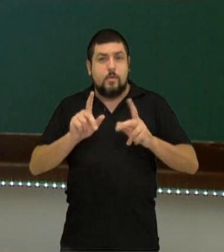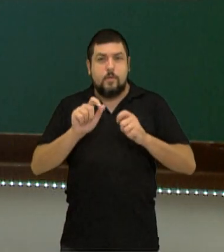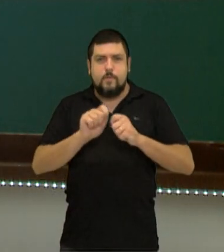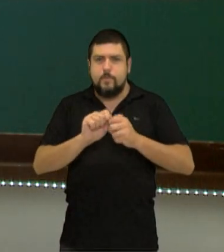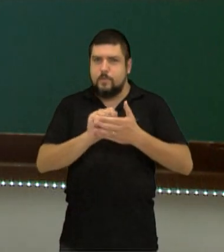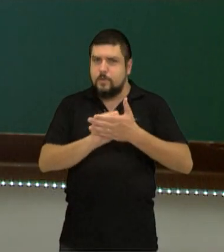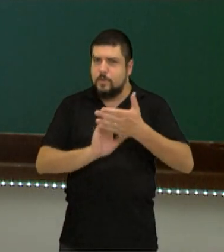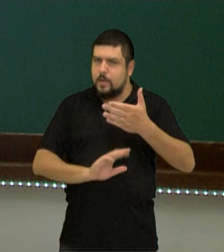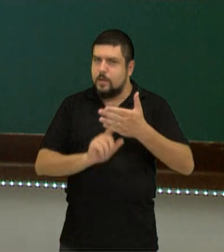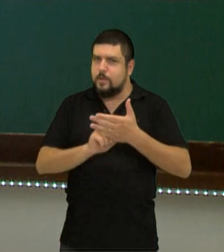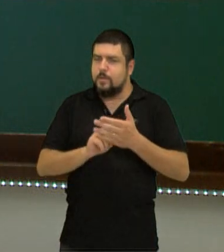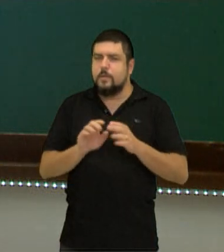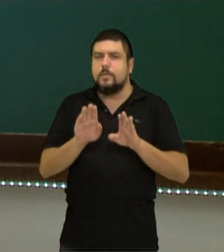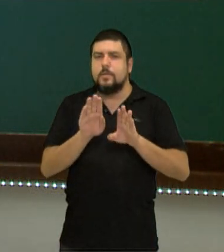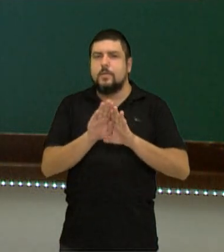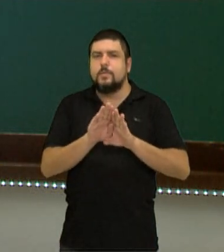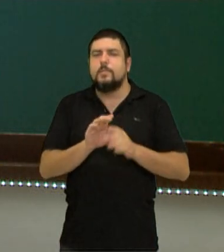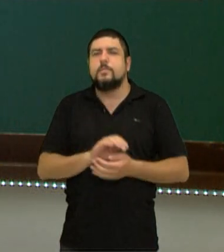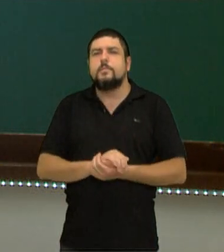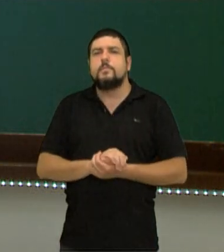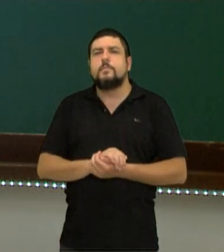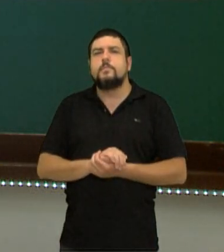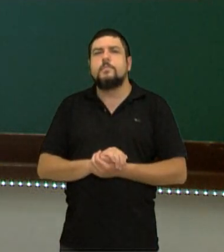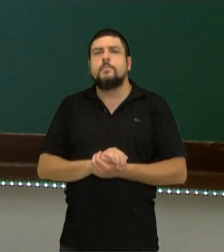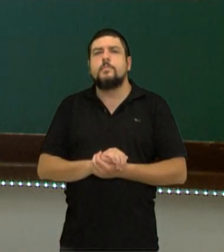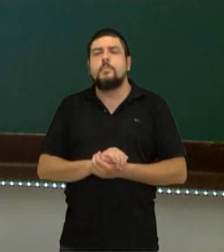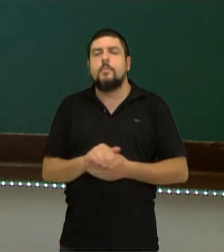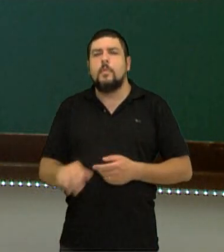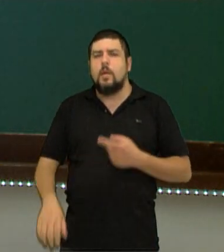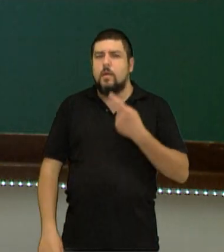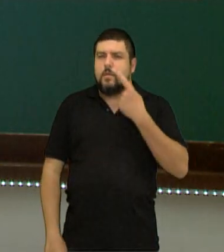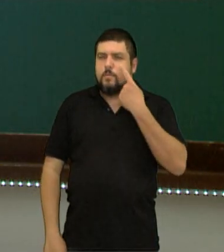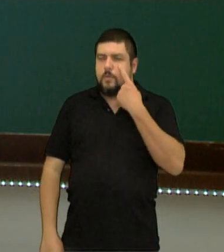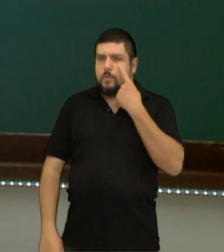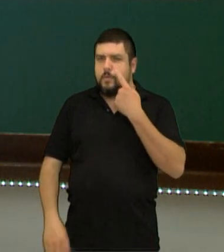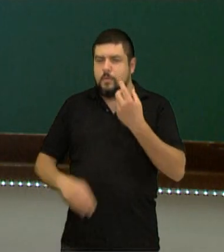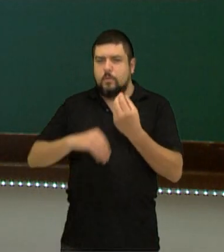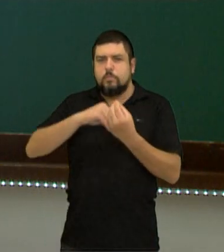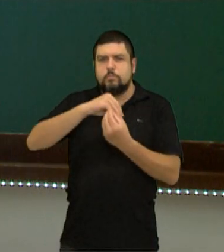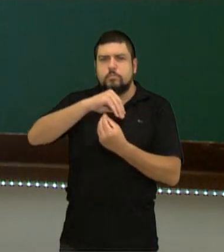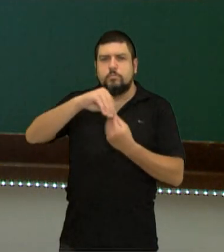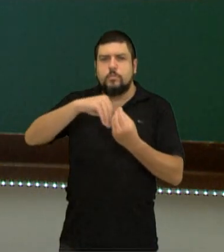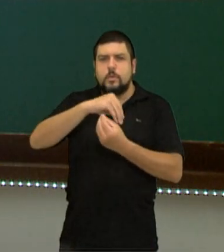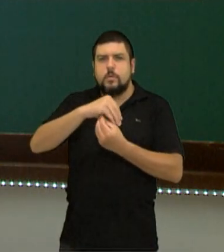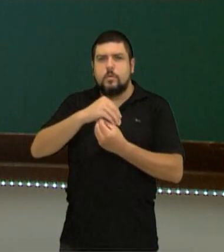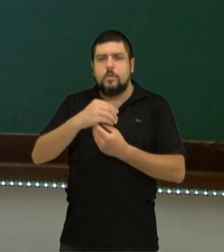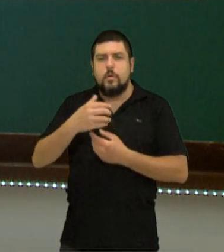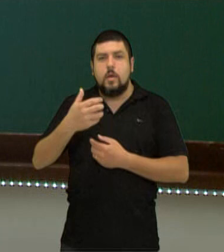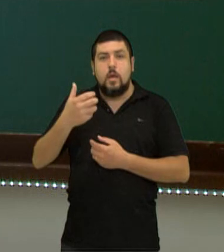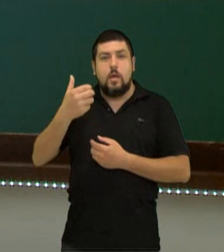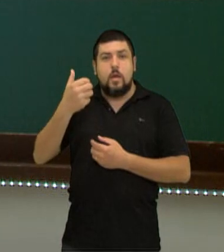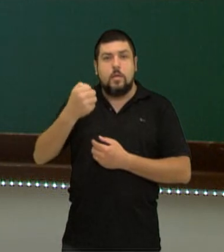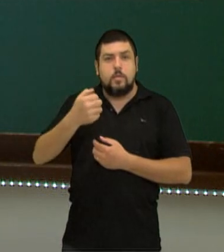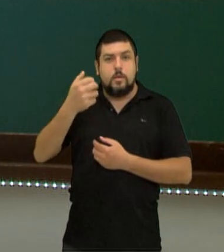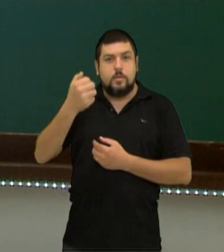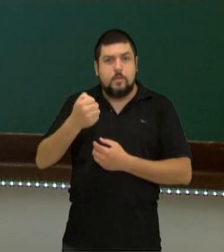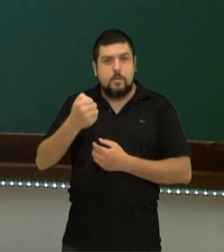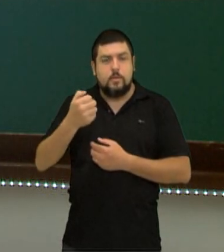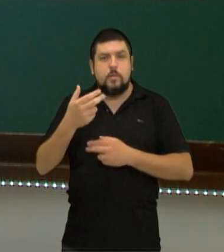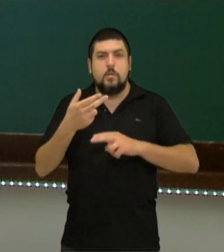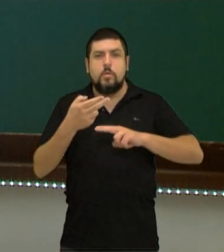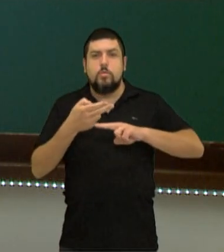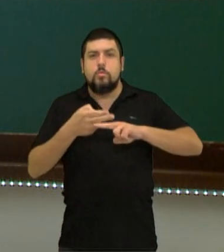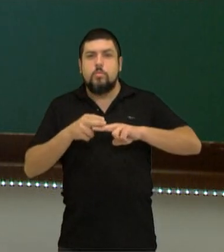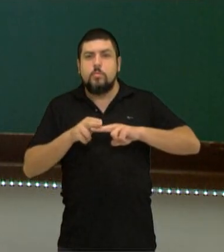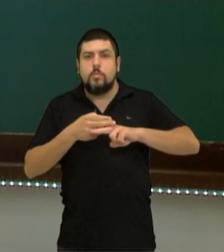eu fiz a minha. Então, vamos relembrar? Misturamos várias coisas. Leite, achocolatado e